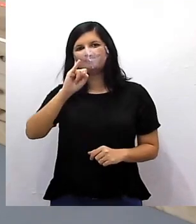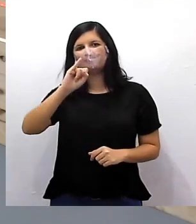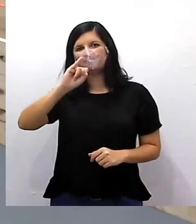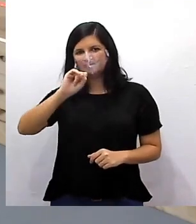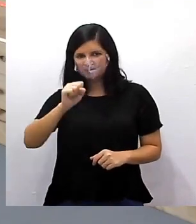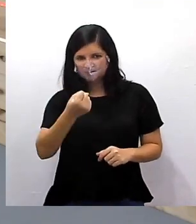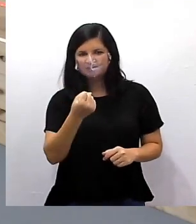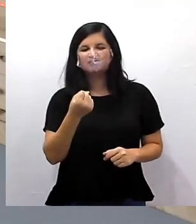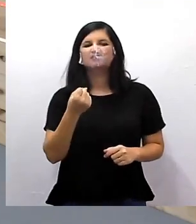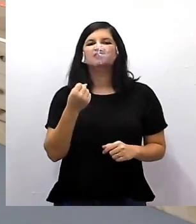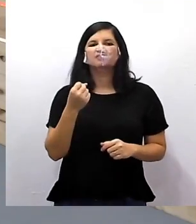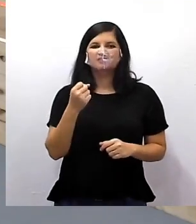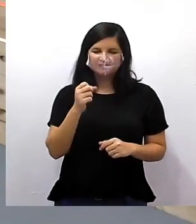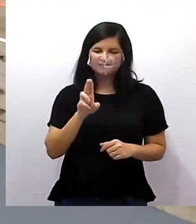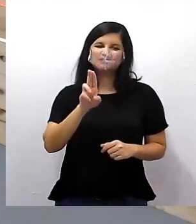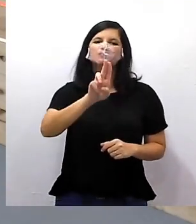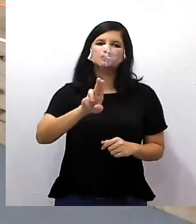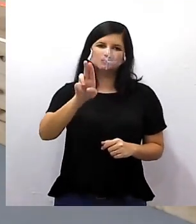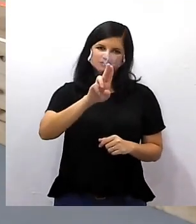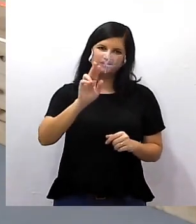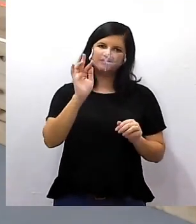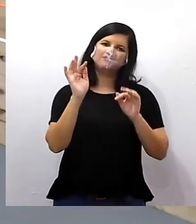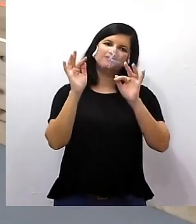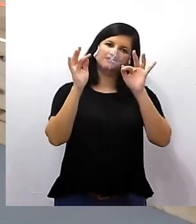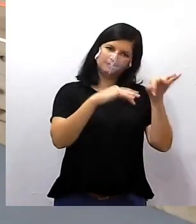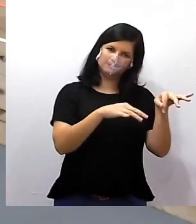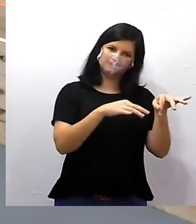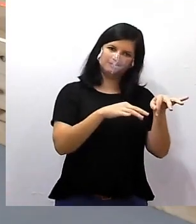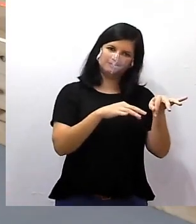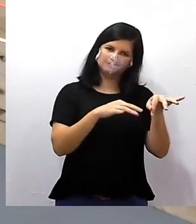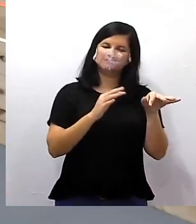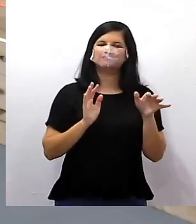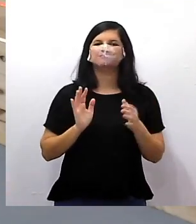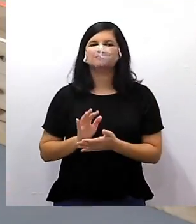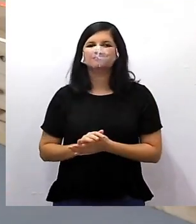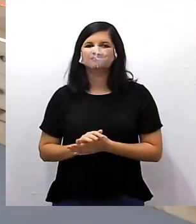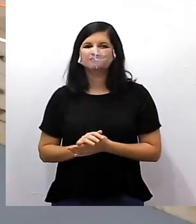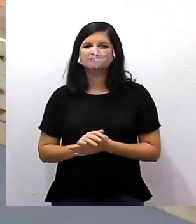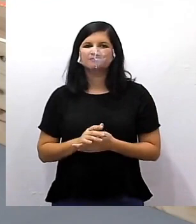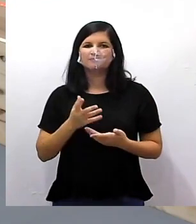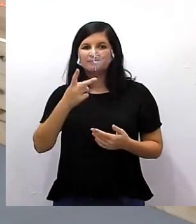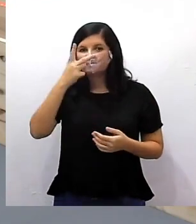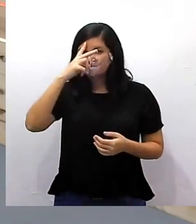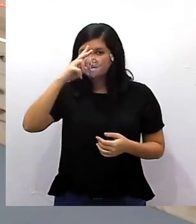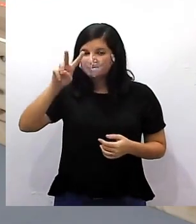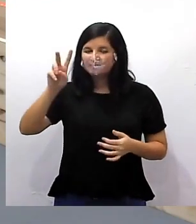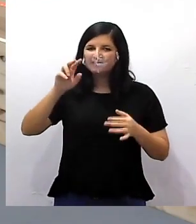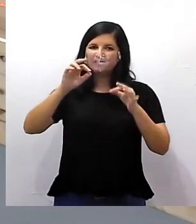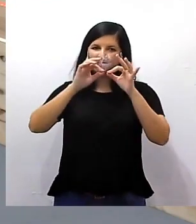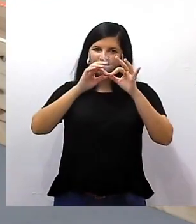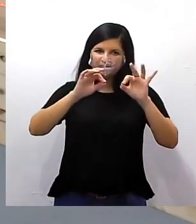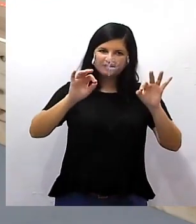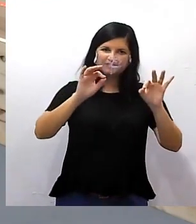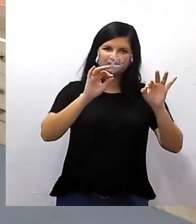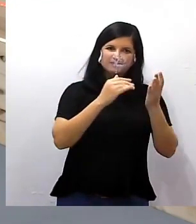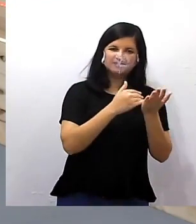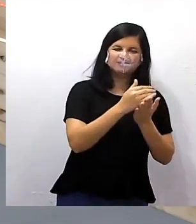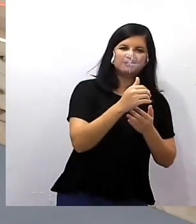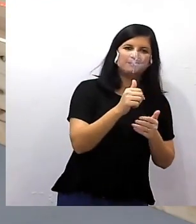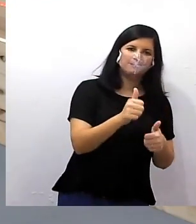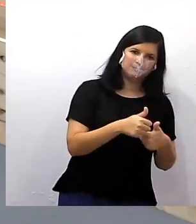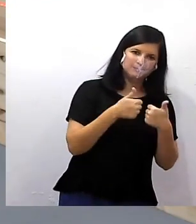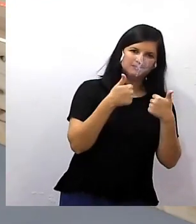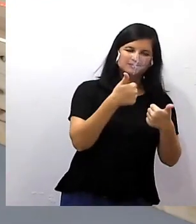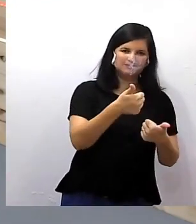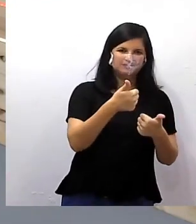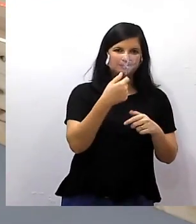também vai ser, por ser verbo to be, ele vai ser utilizado lá na tua tag question. Tá certo? Só que, lembra, a oração inicial ela é positiva. Então, esse